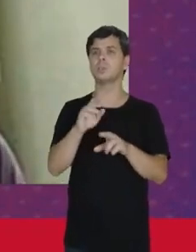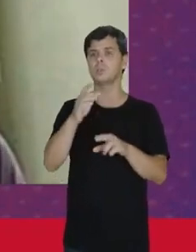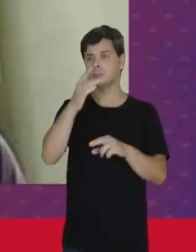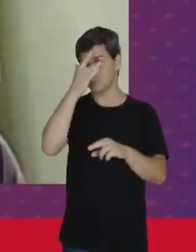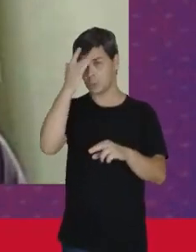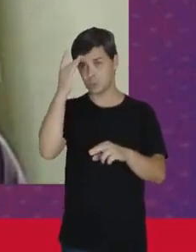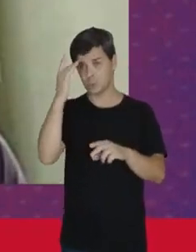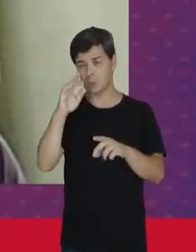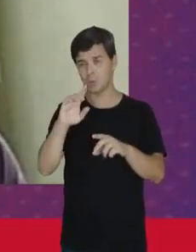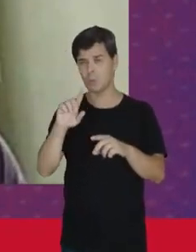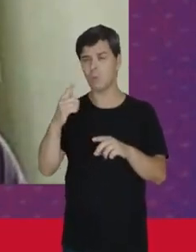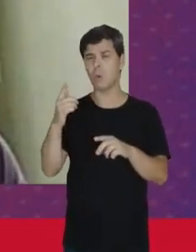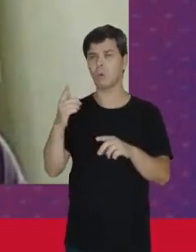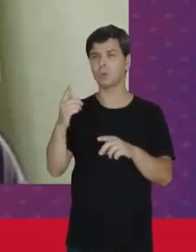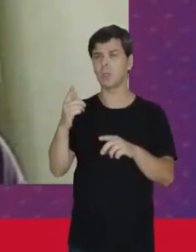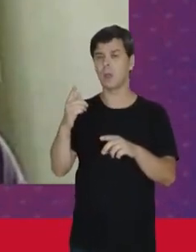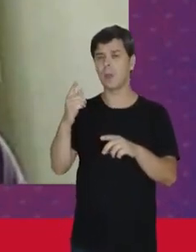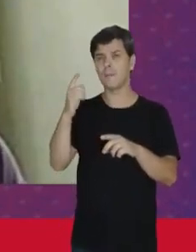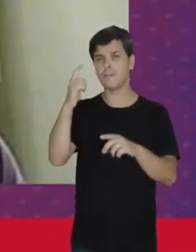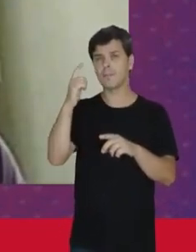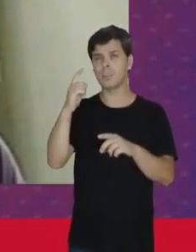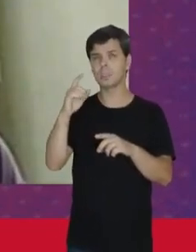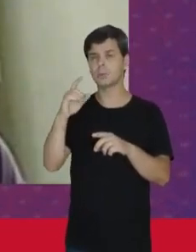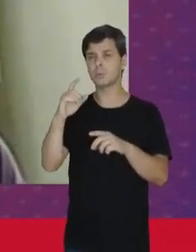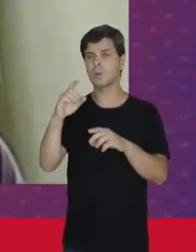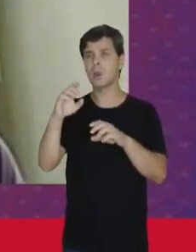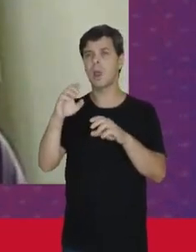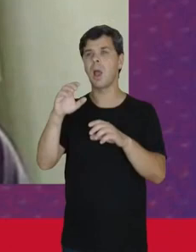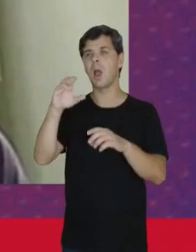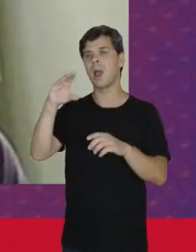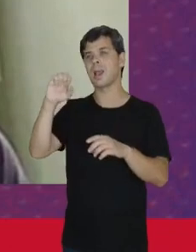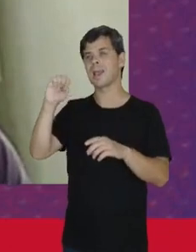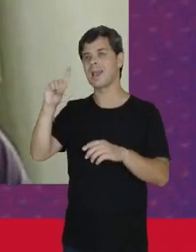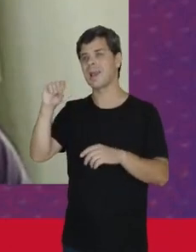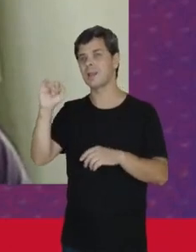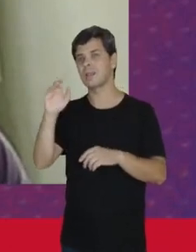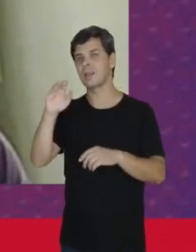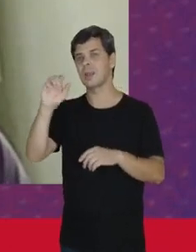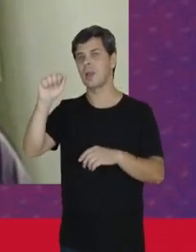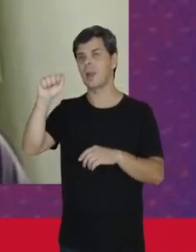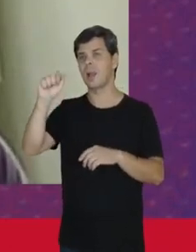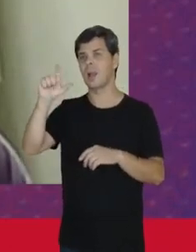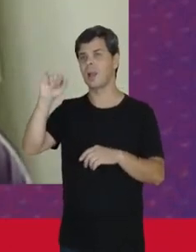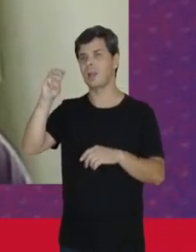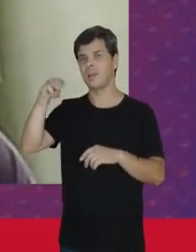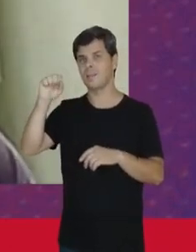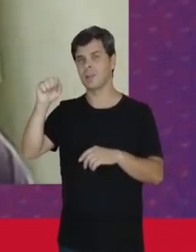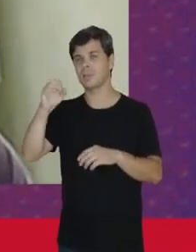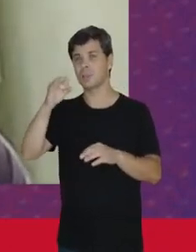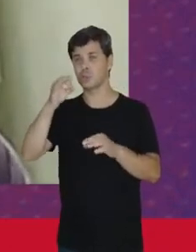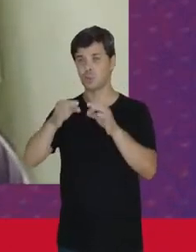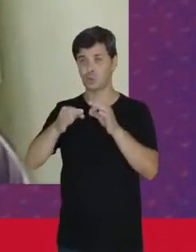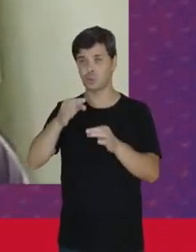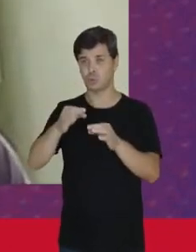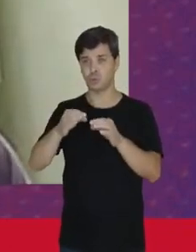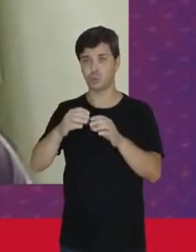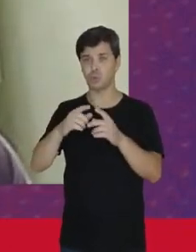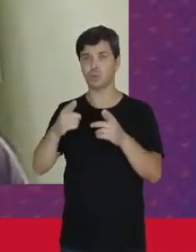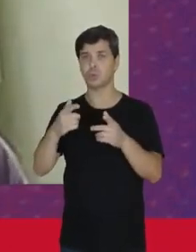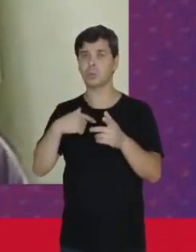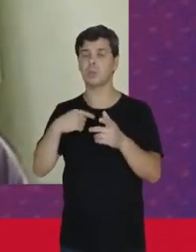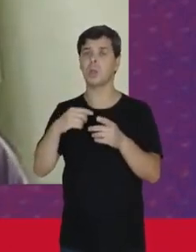né, uma outra forma, né, de uma cadeia alimentar mais justa, né,